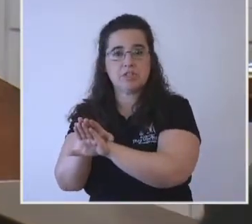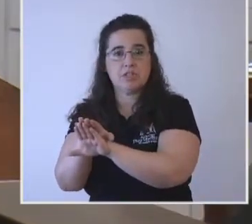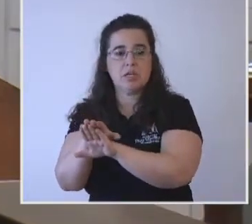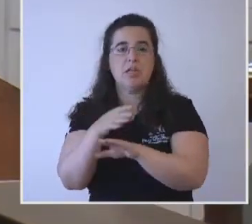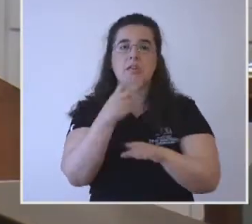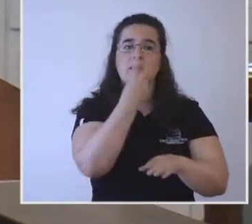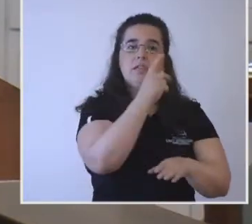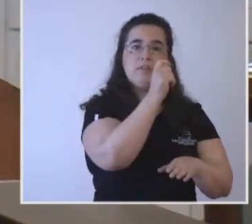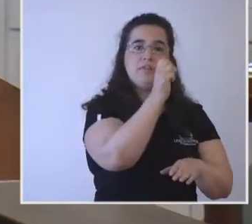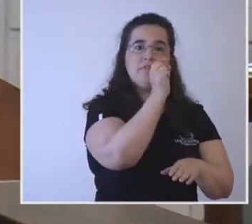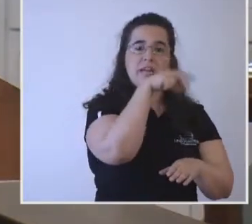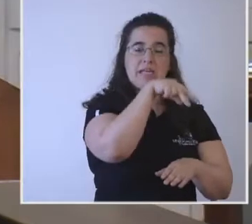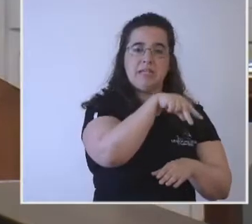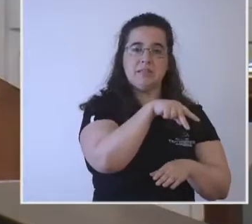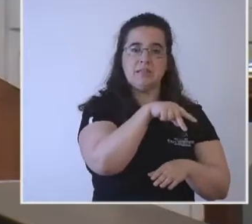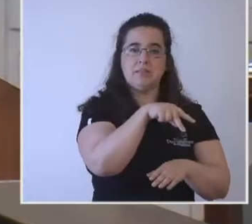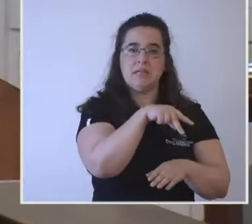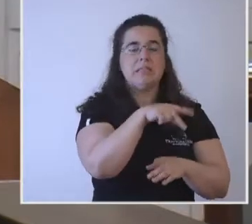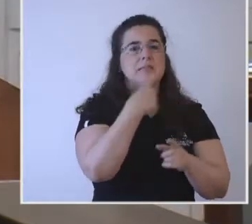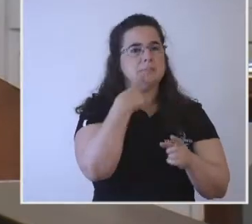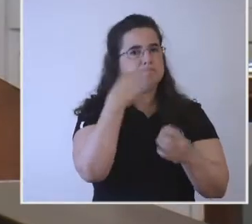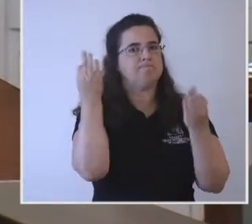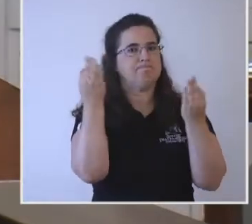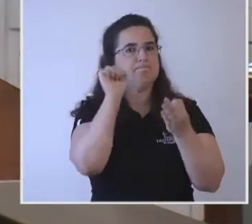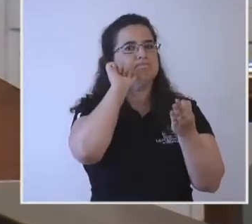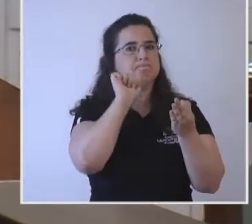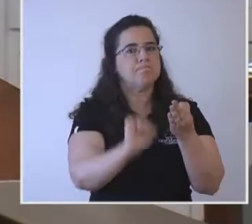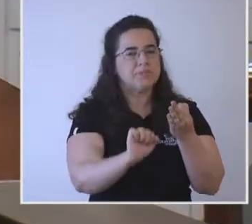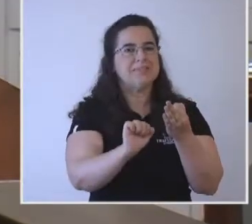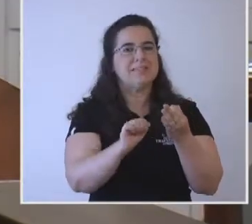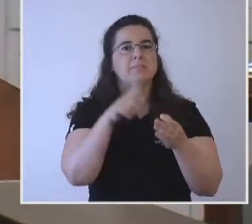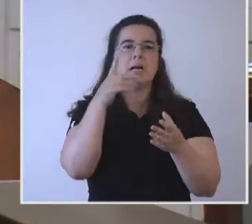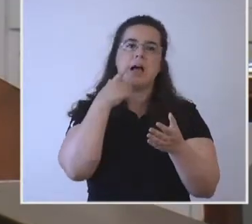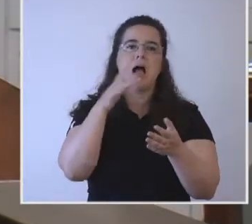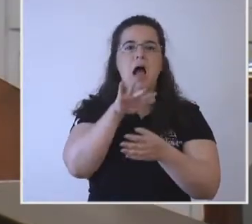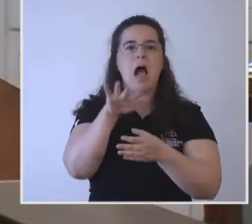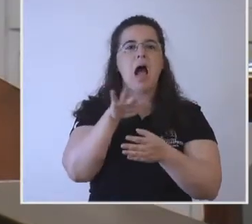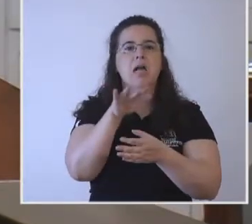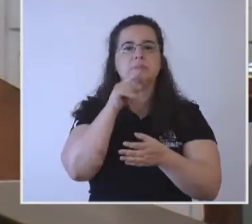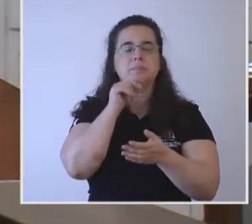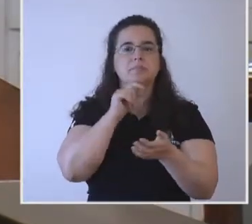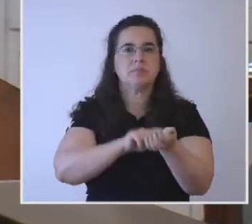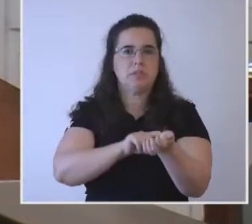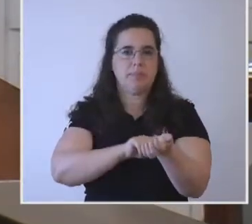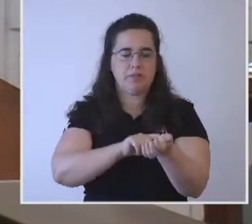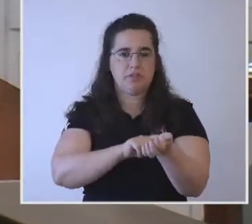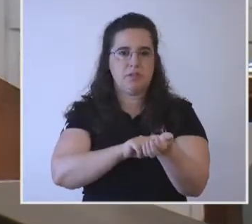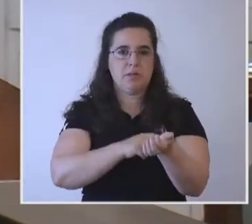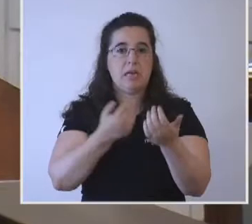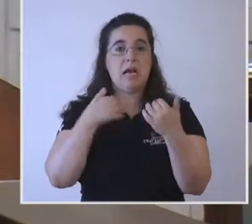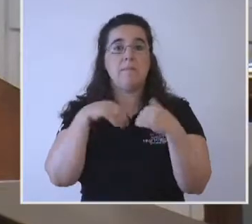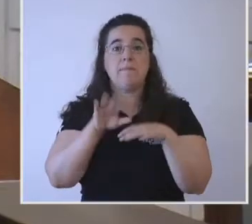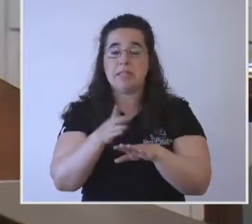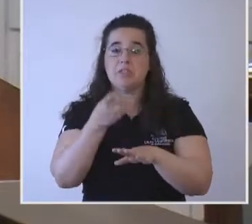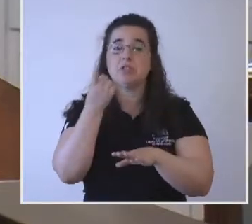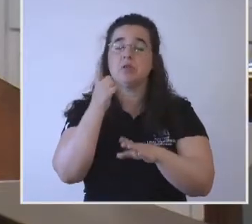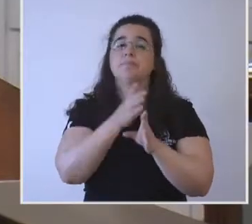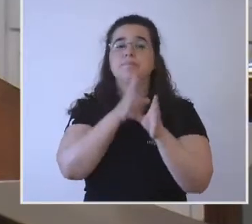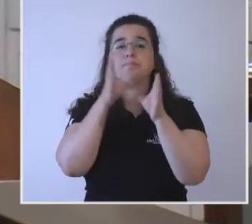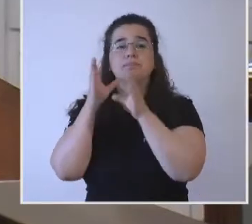particularmente significativas nas áreas das mortes renais e diabetes. Mas, por outro lado, os